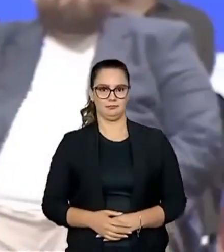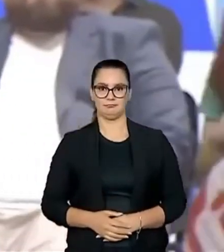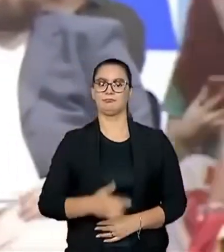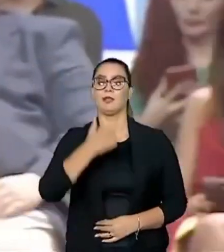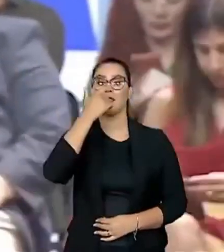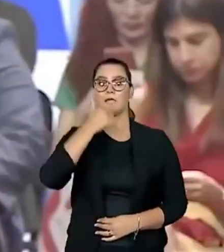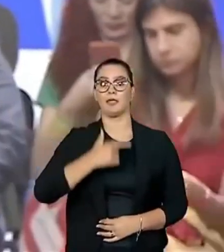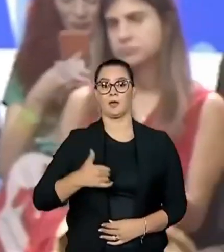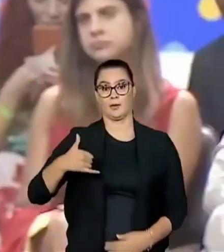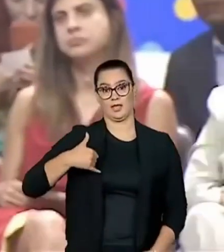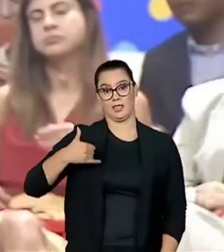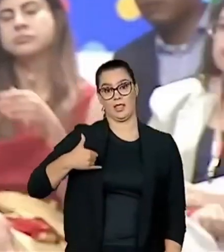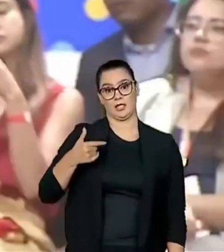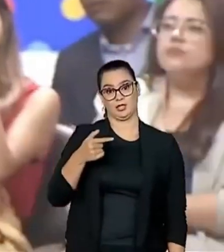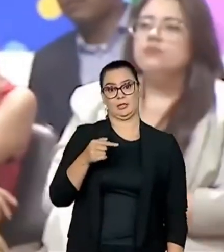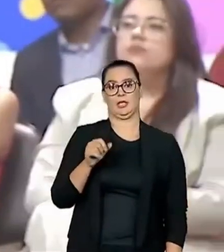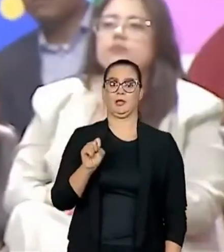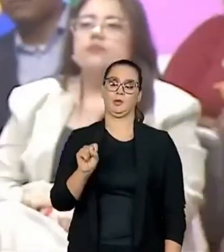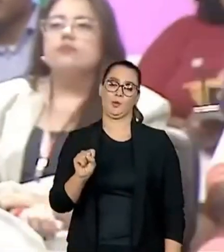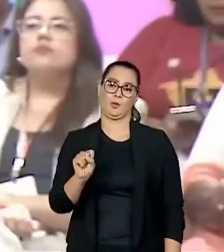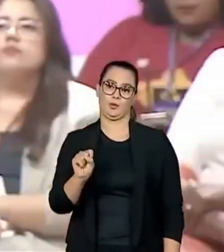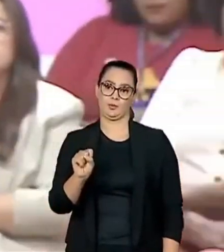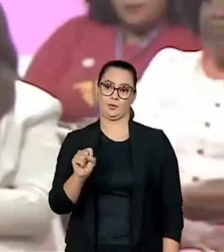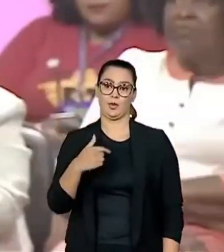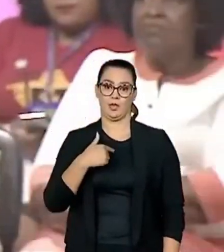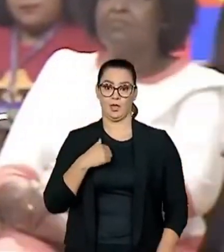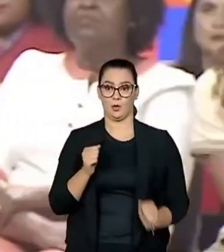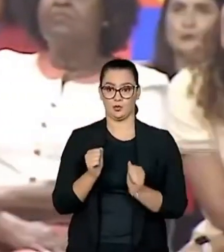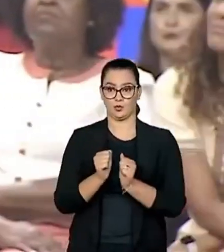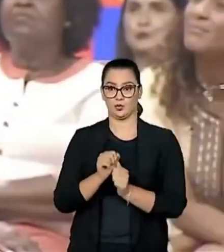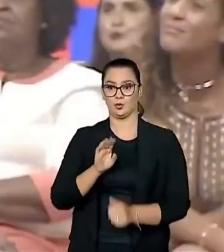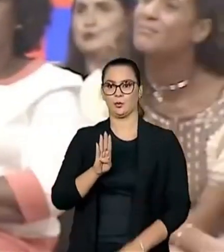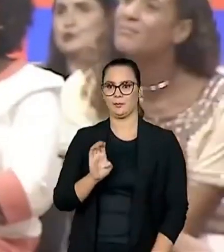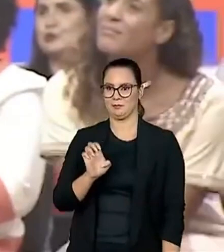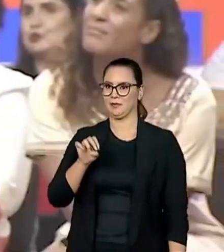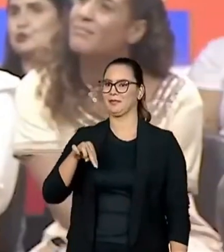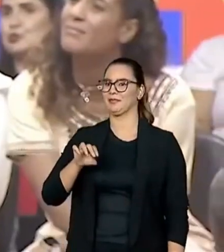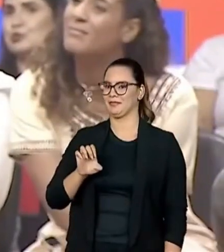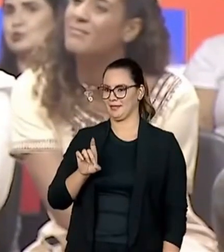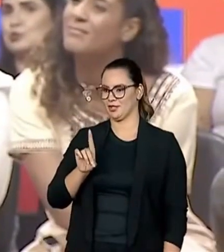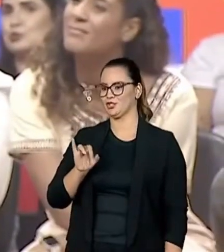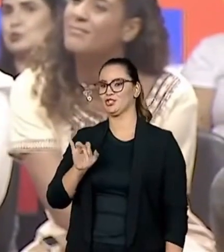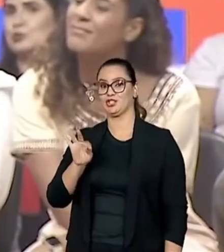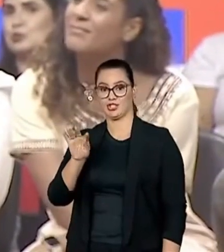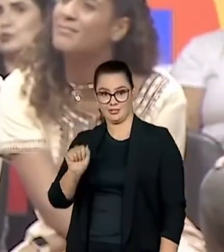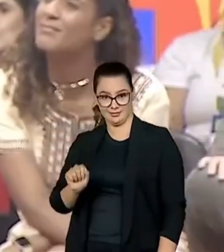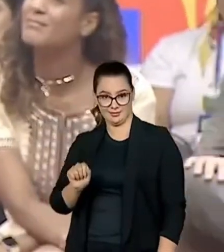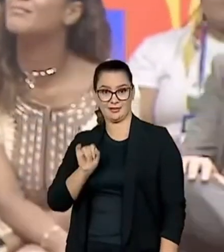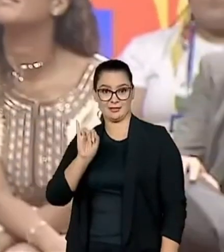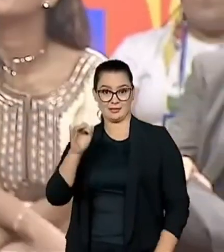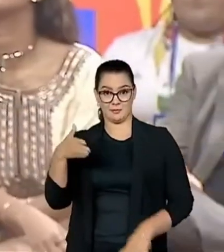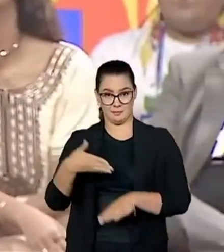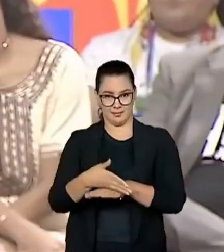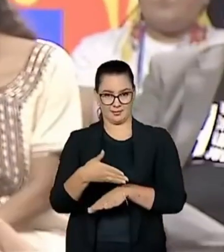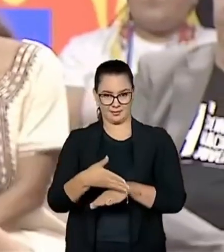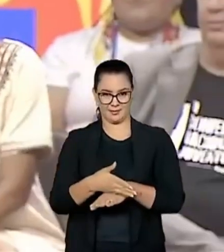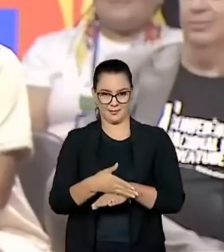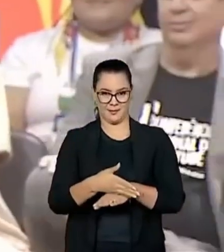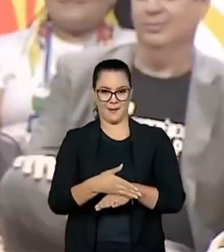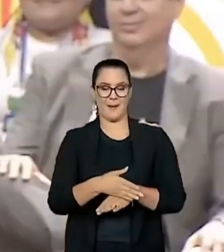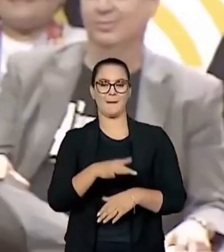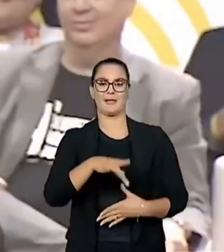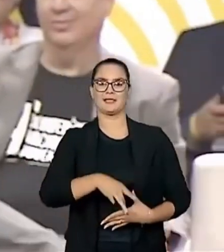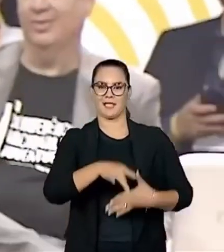já estou com 78 anos, eu e a Benedita, se a gente for participar para ser delegado no encontro